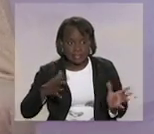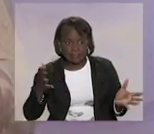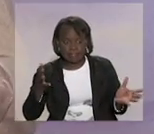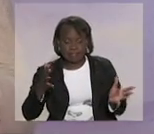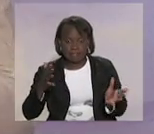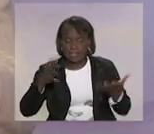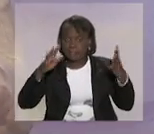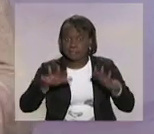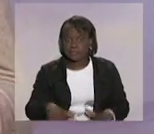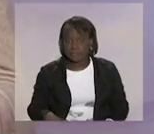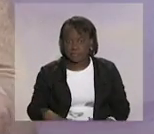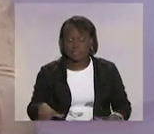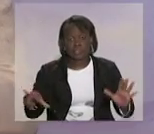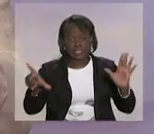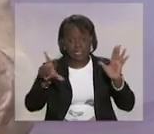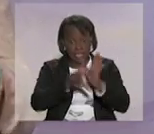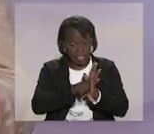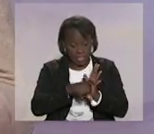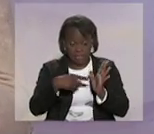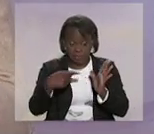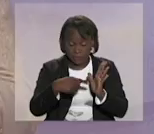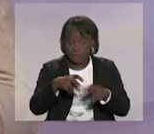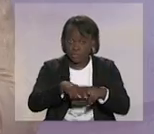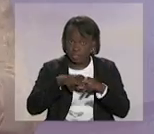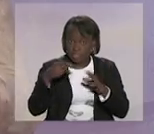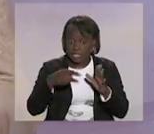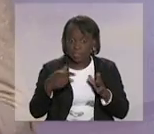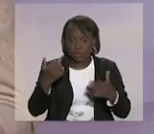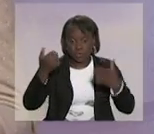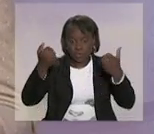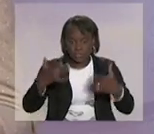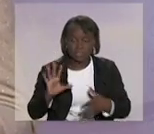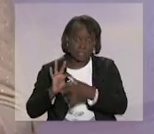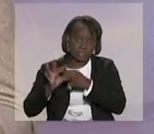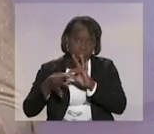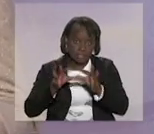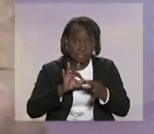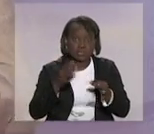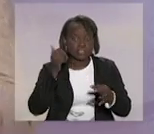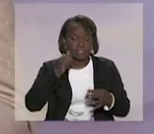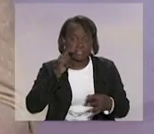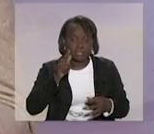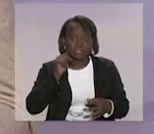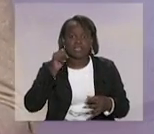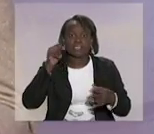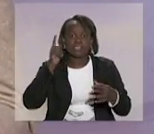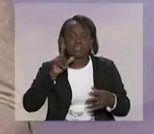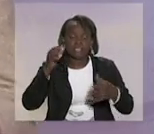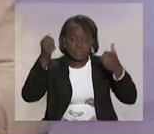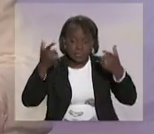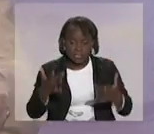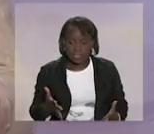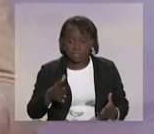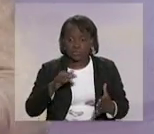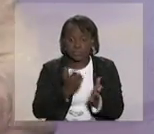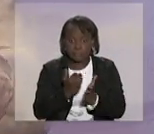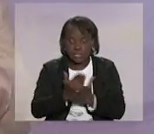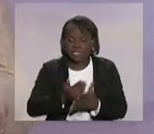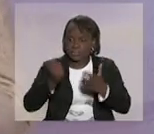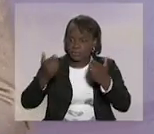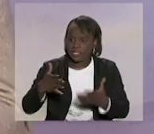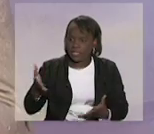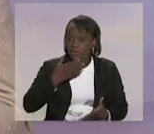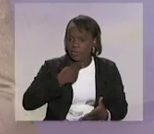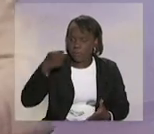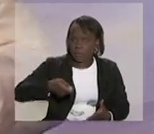Então, a lei, através da lei, você consegue contextualizar tudo isso e reforçar esses padrões machistas